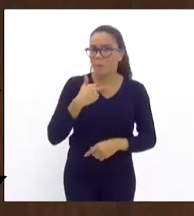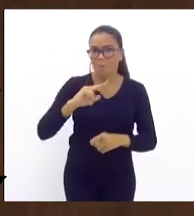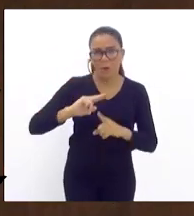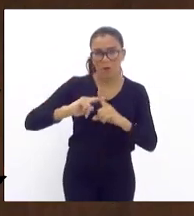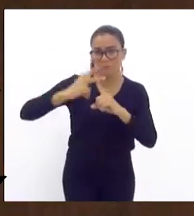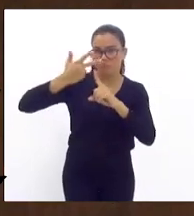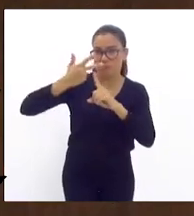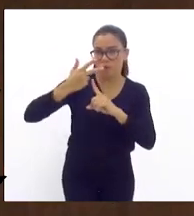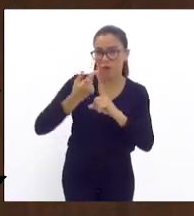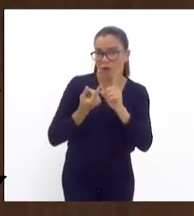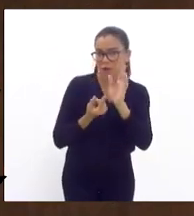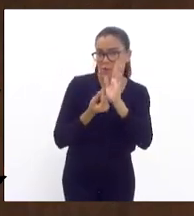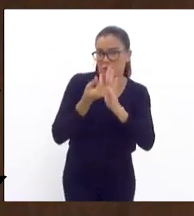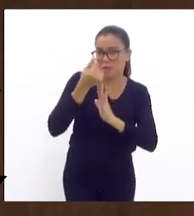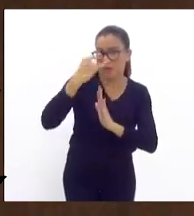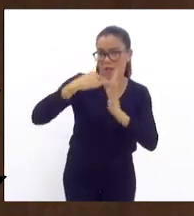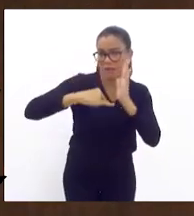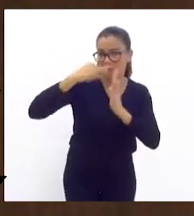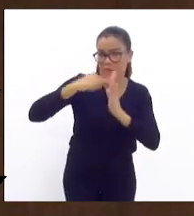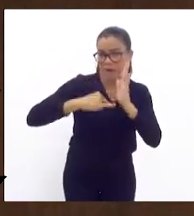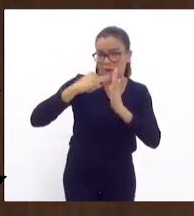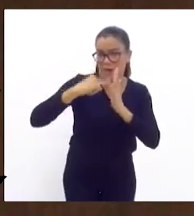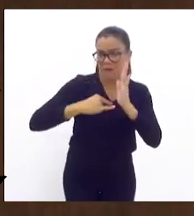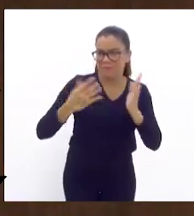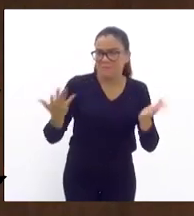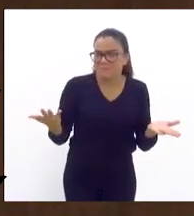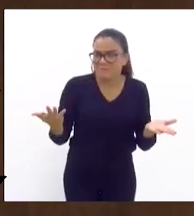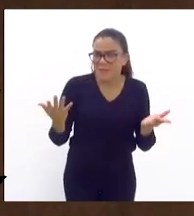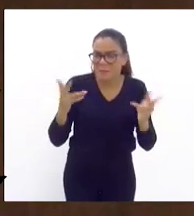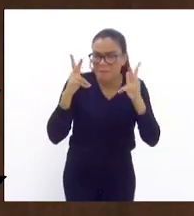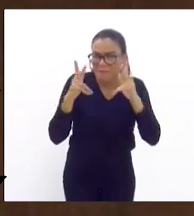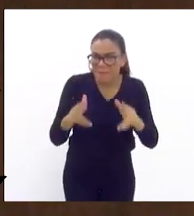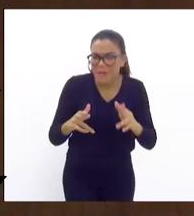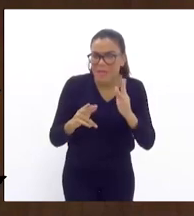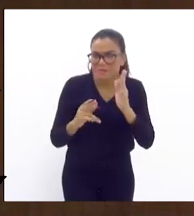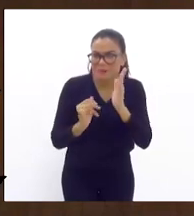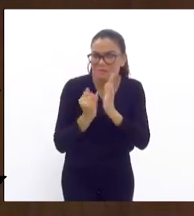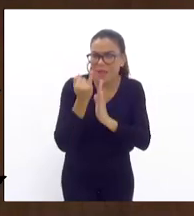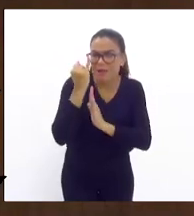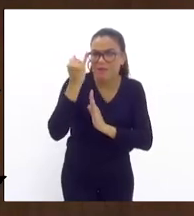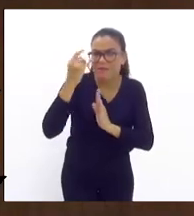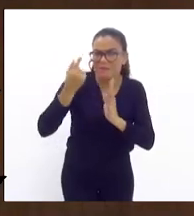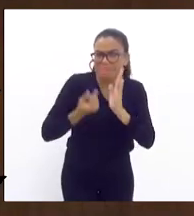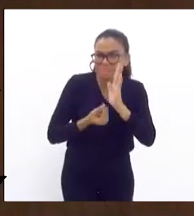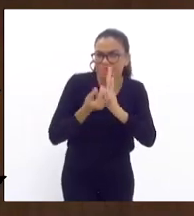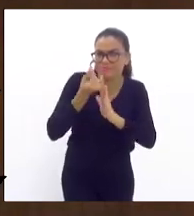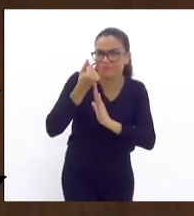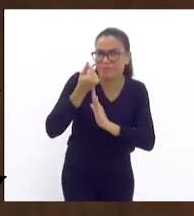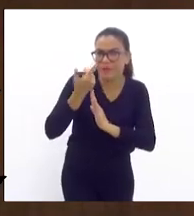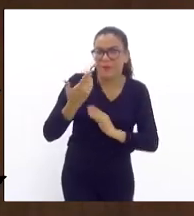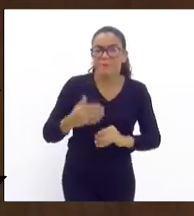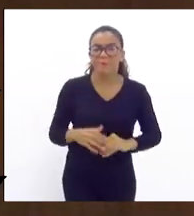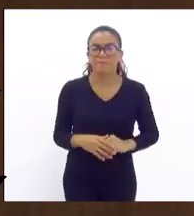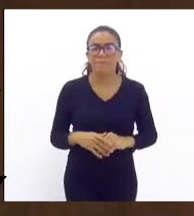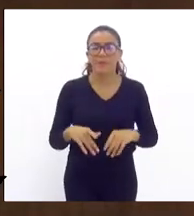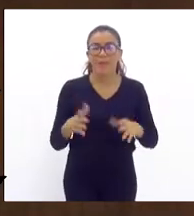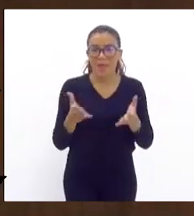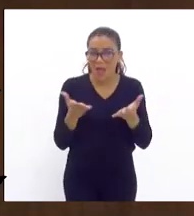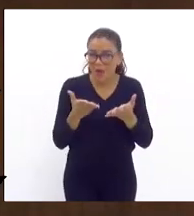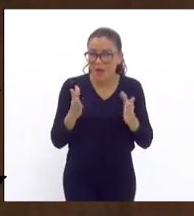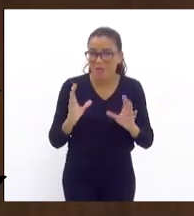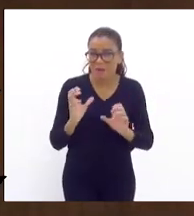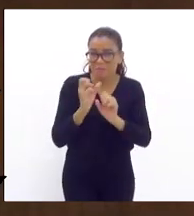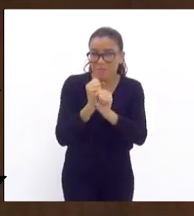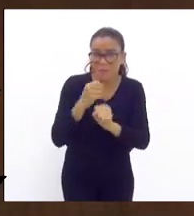promessa é essa, mas não pode haver aumento da conta com a mesma tarifa. Então, esse ponto é muito. E, para terminar,